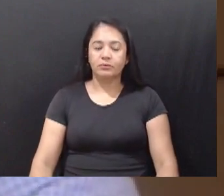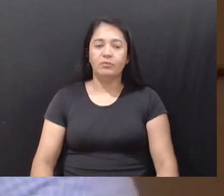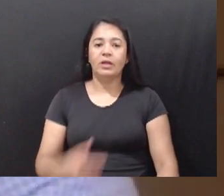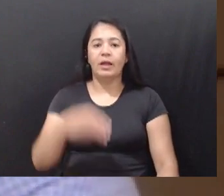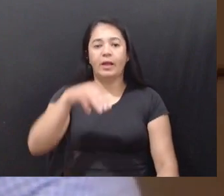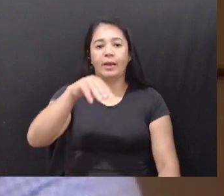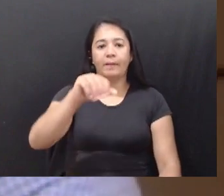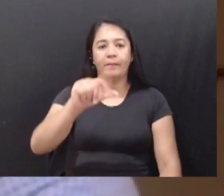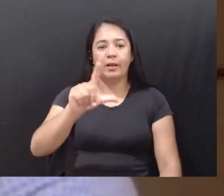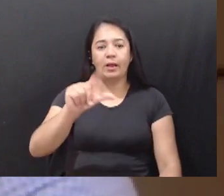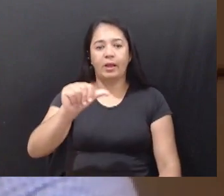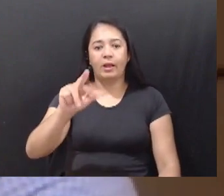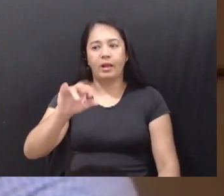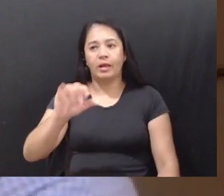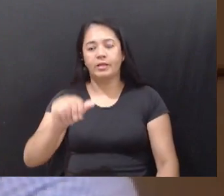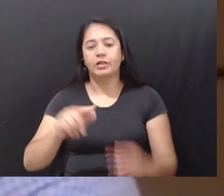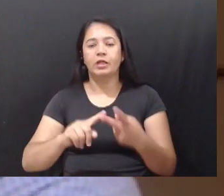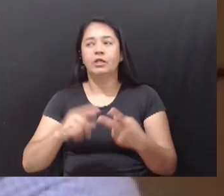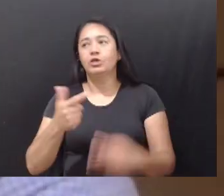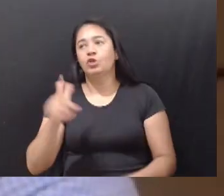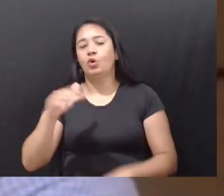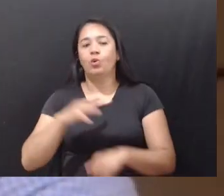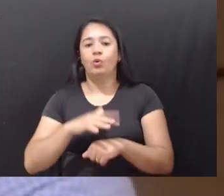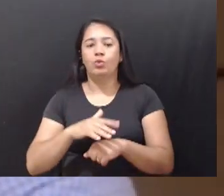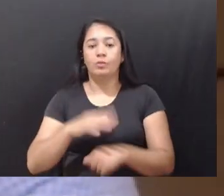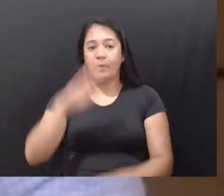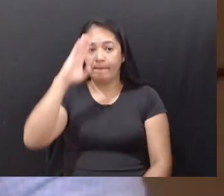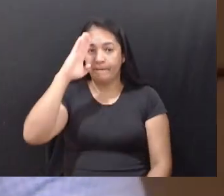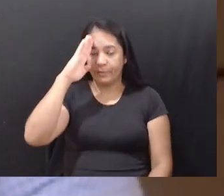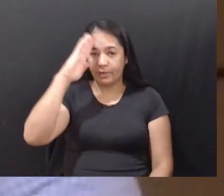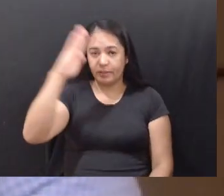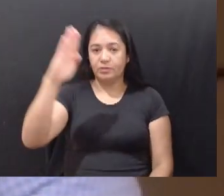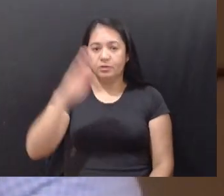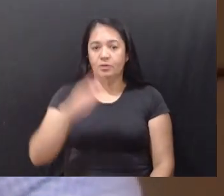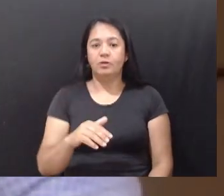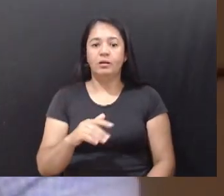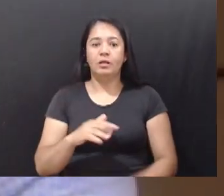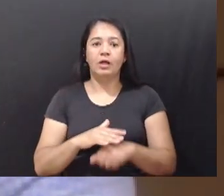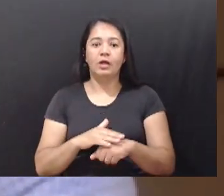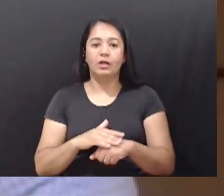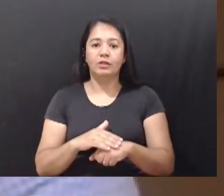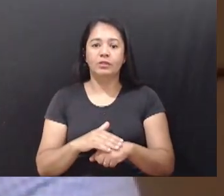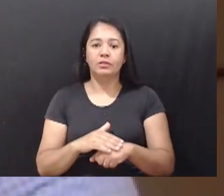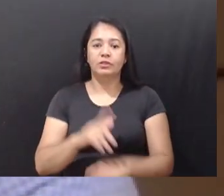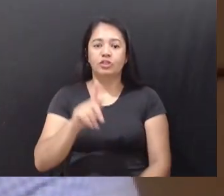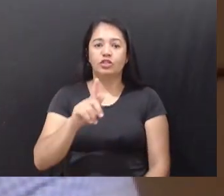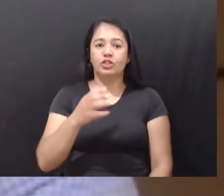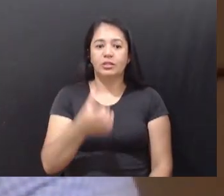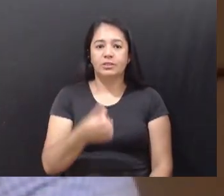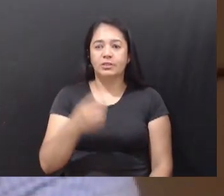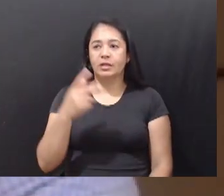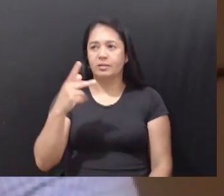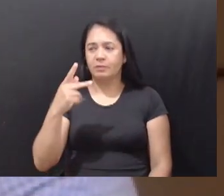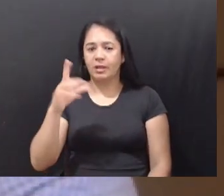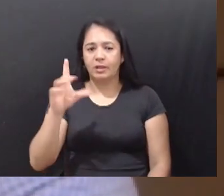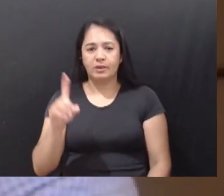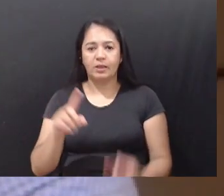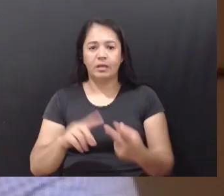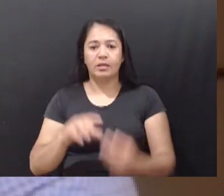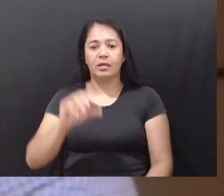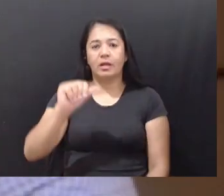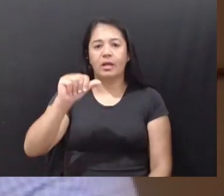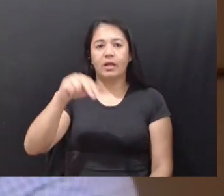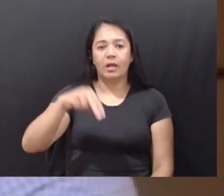Não só da malária, mas também de outras doenças aí como principalmente a malária, algumas doenças como a deficiência